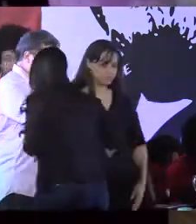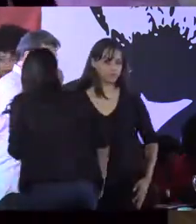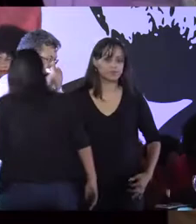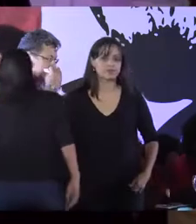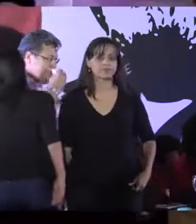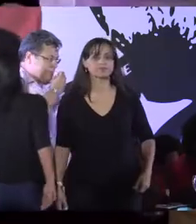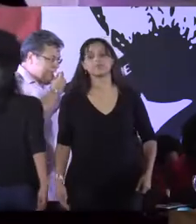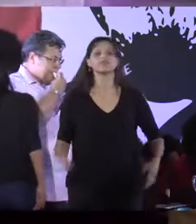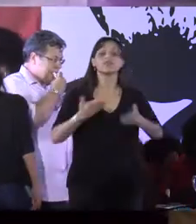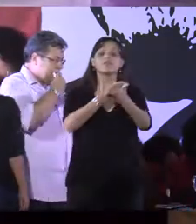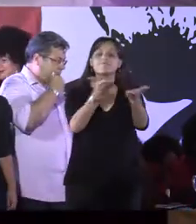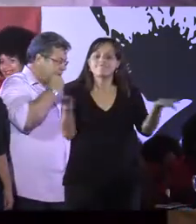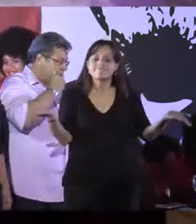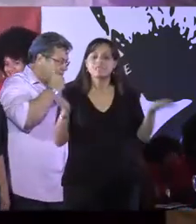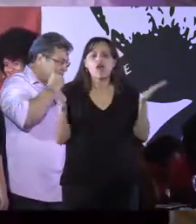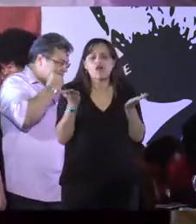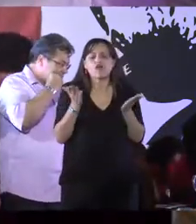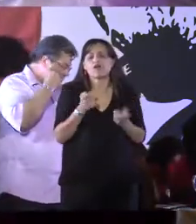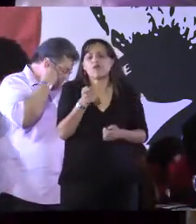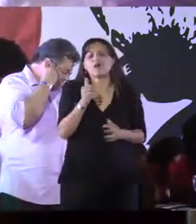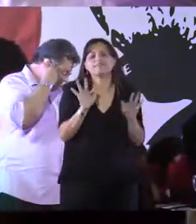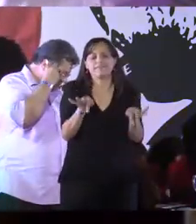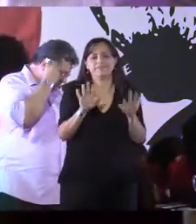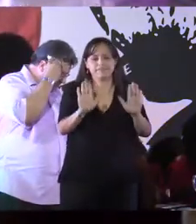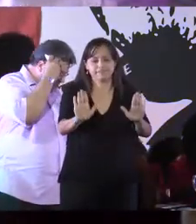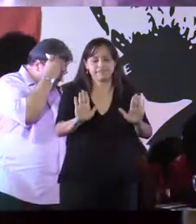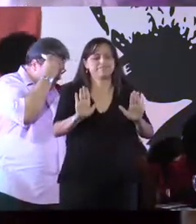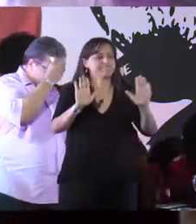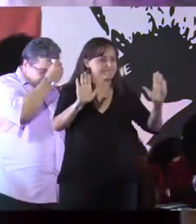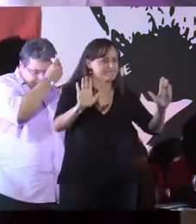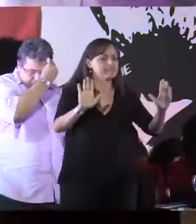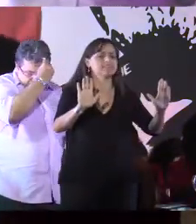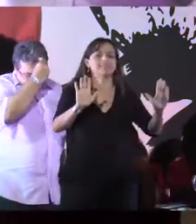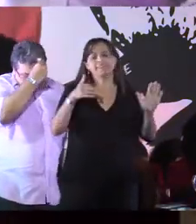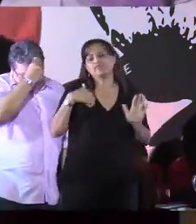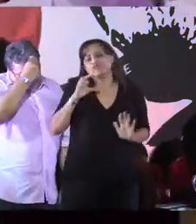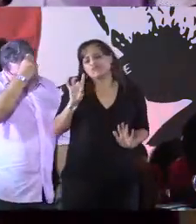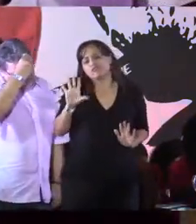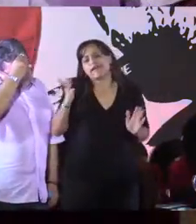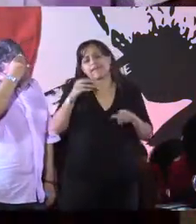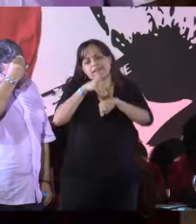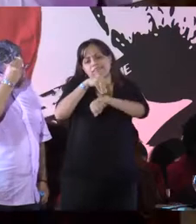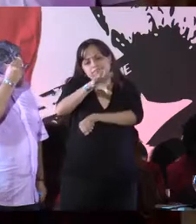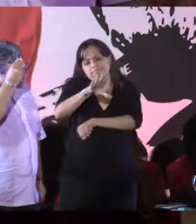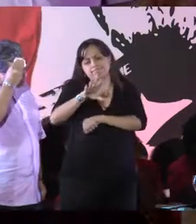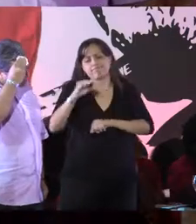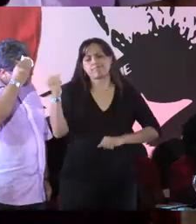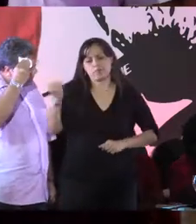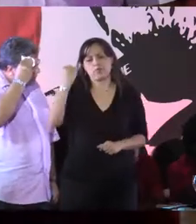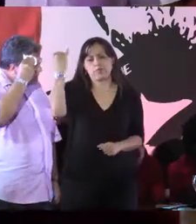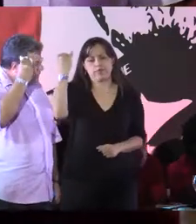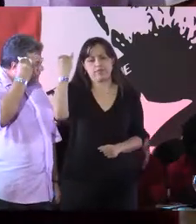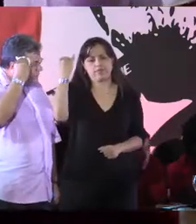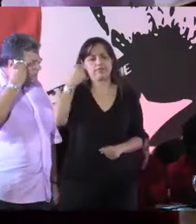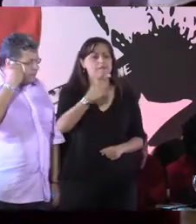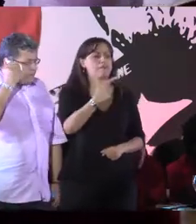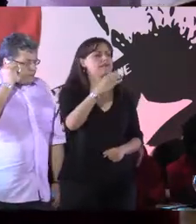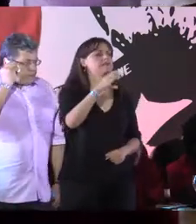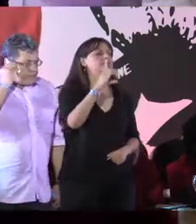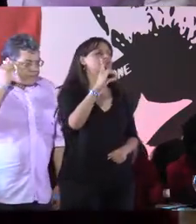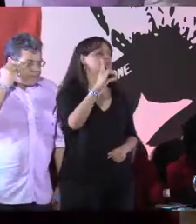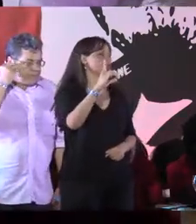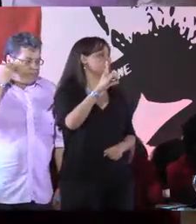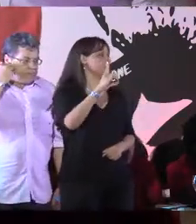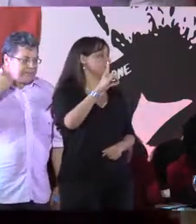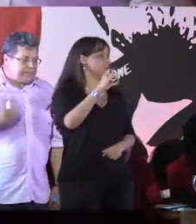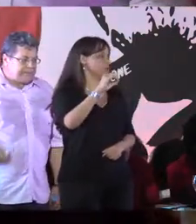Companheiras, companheiros, vou concluindo para dizer o que é essencial para o PCdoB. PCdoB